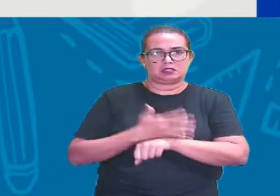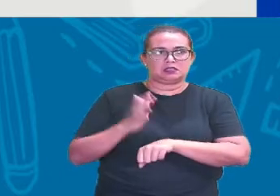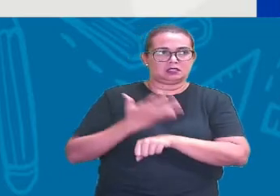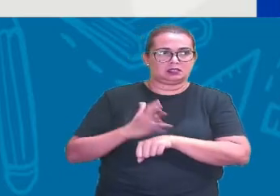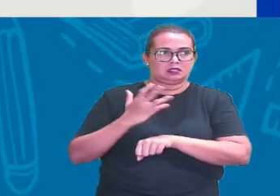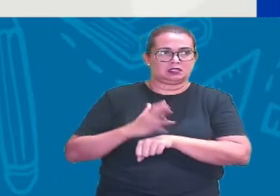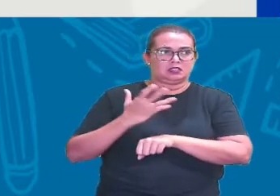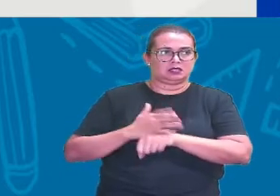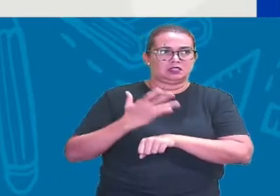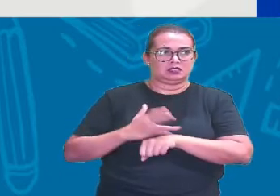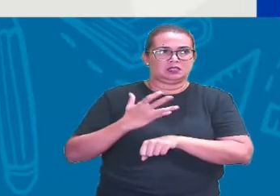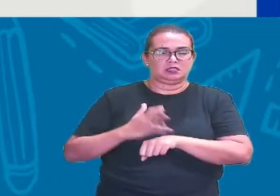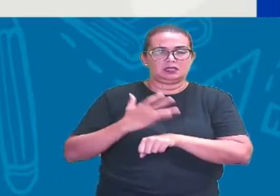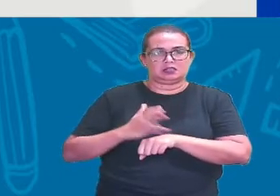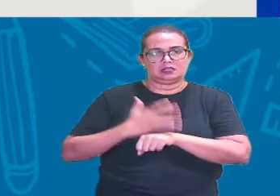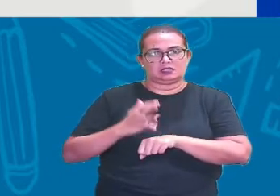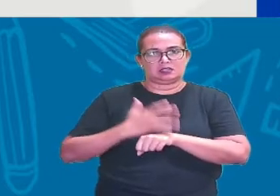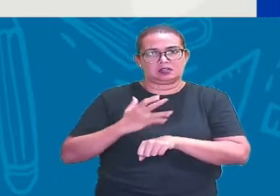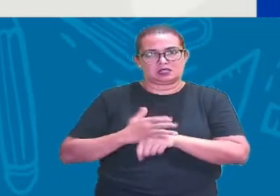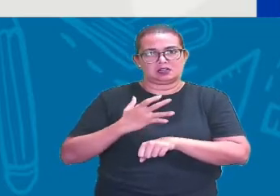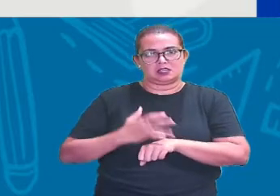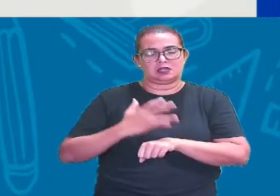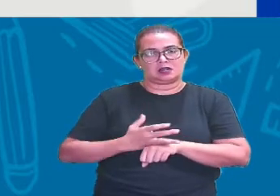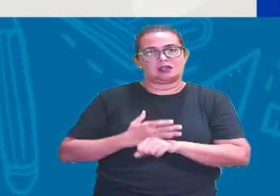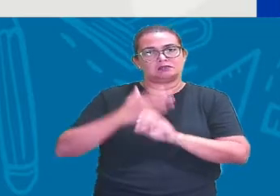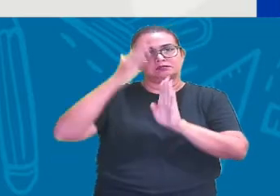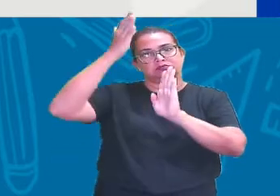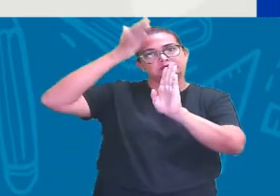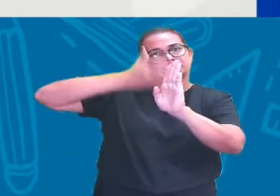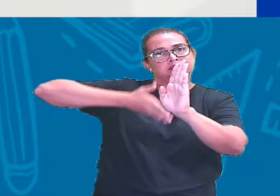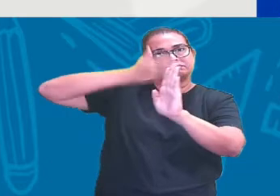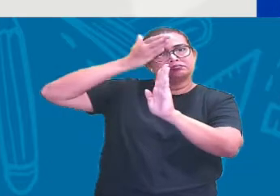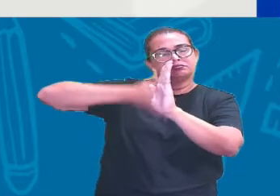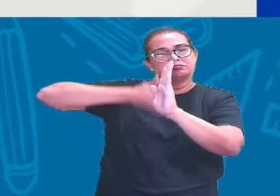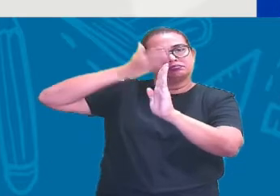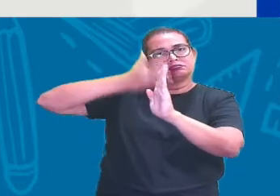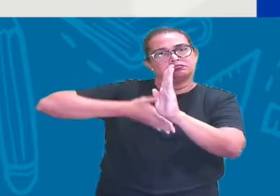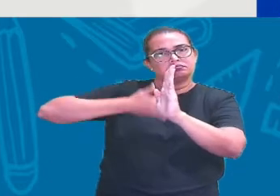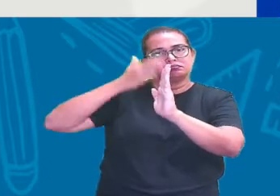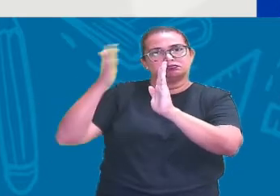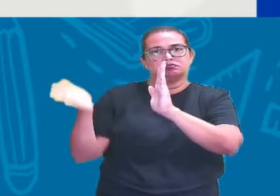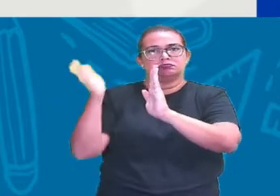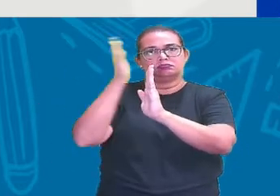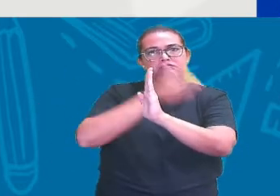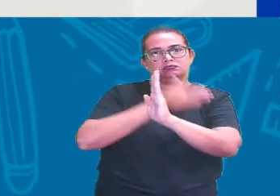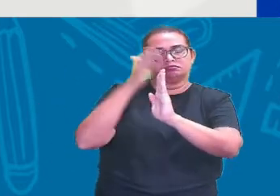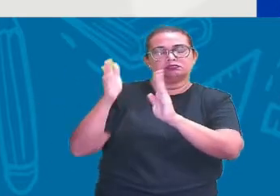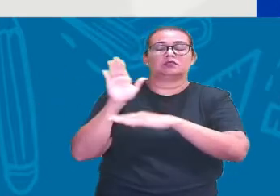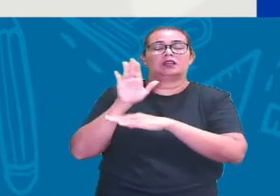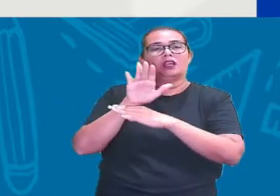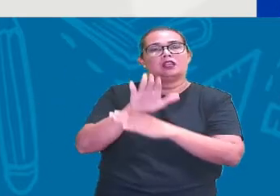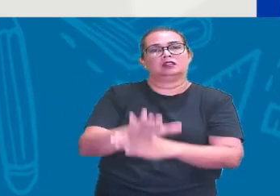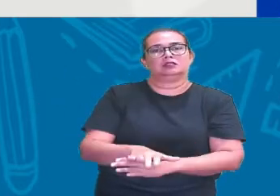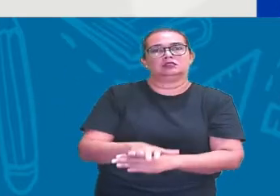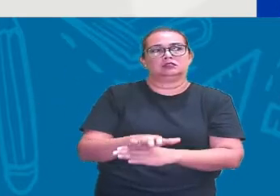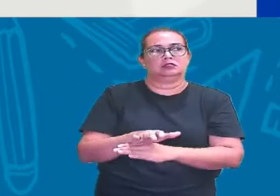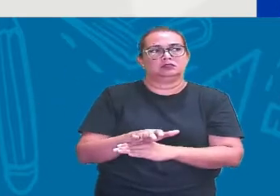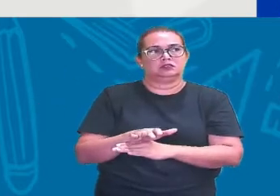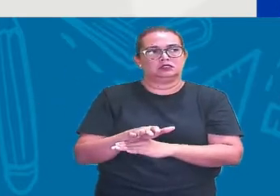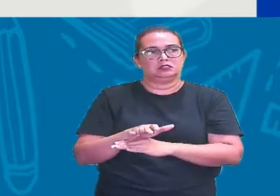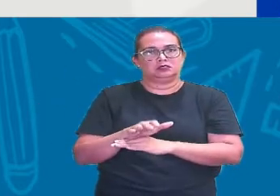Praticar essa forma fatorada, essa fatoração que vai auxiliar no